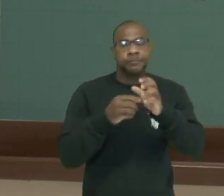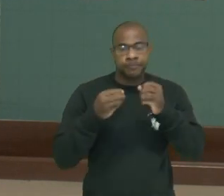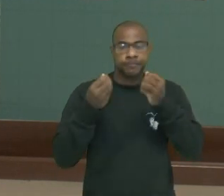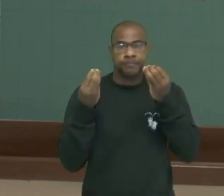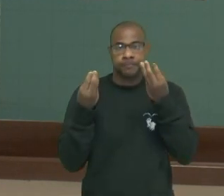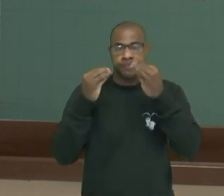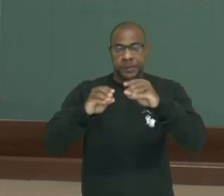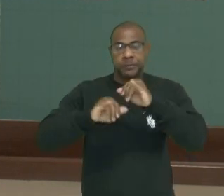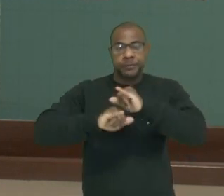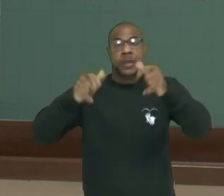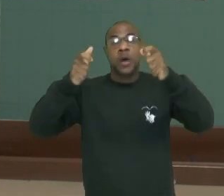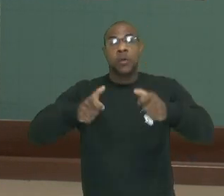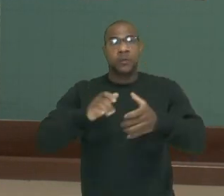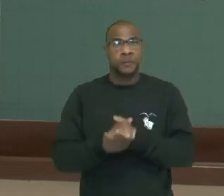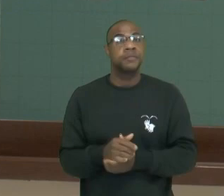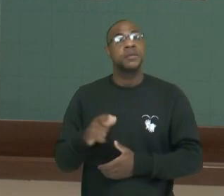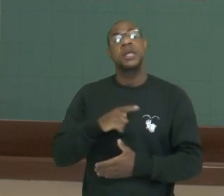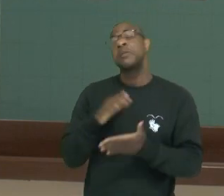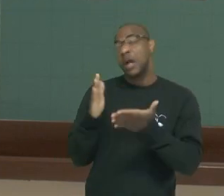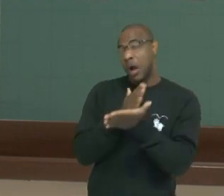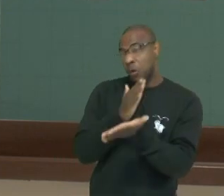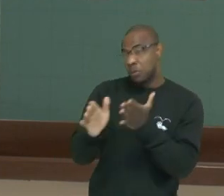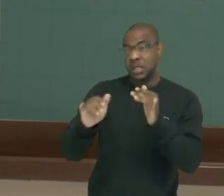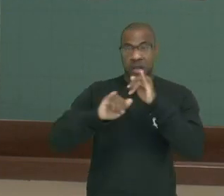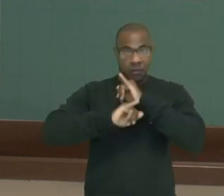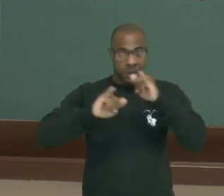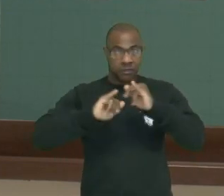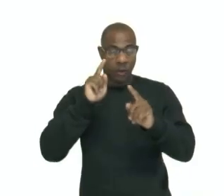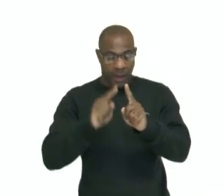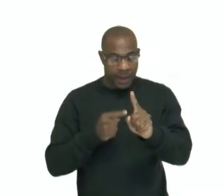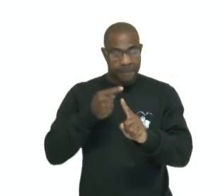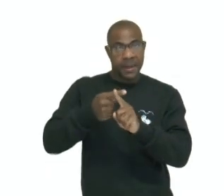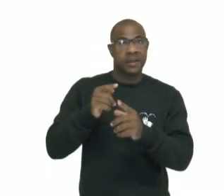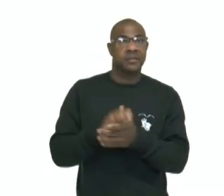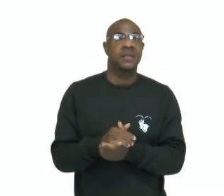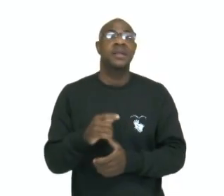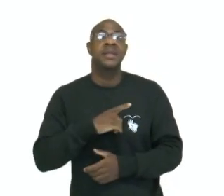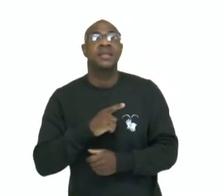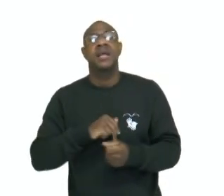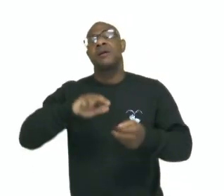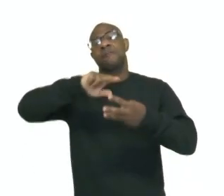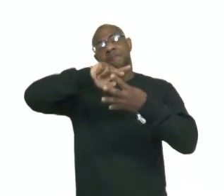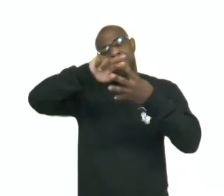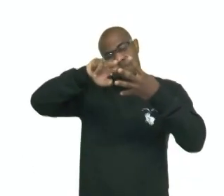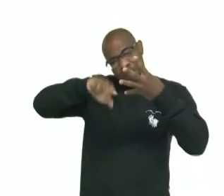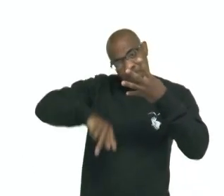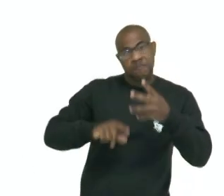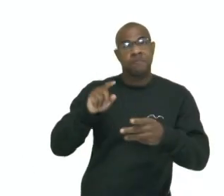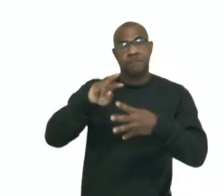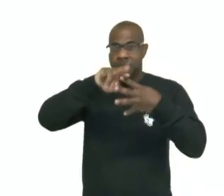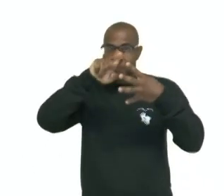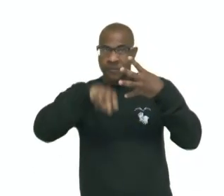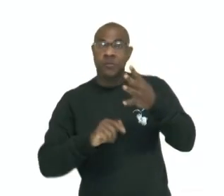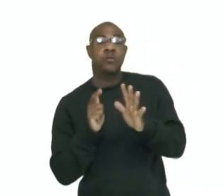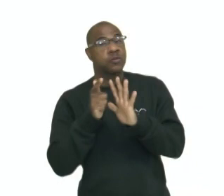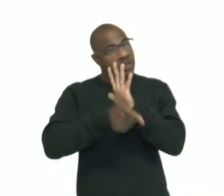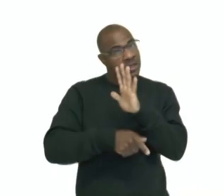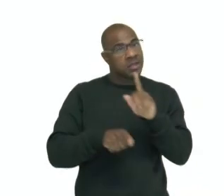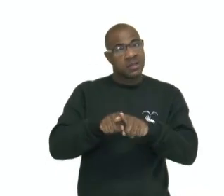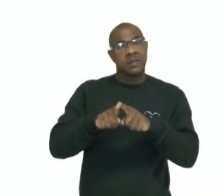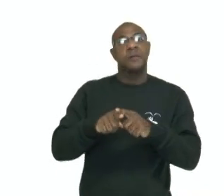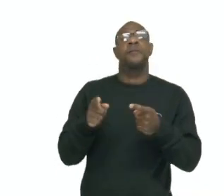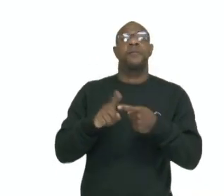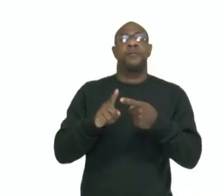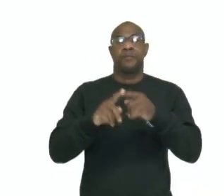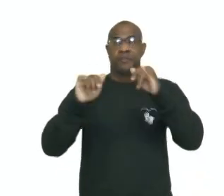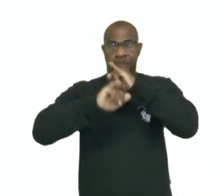aqui, temos algumas informações a mais. Existem inúmeras finalidades para este gênero: